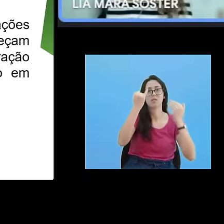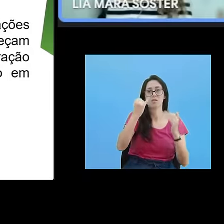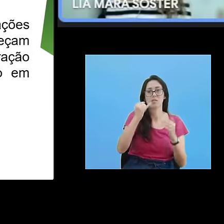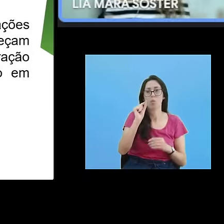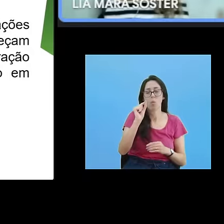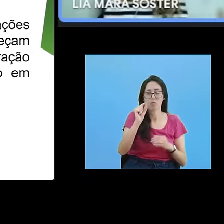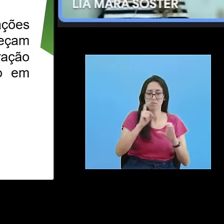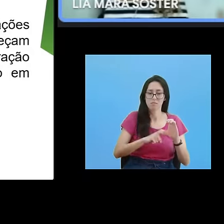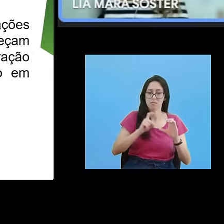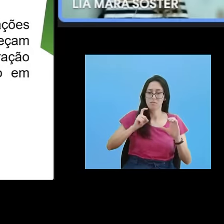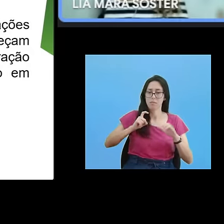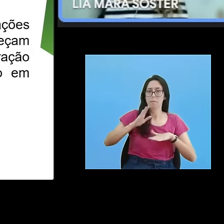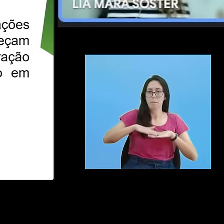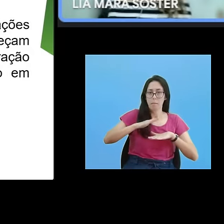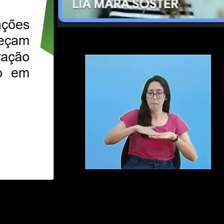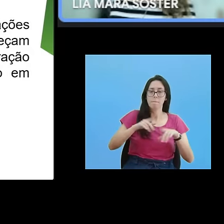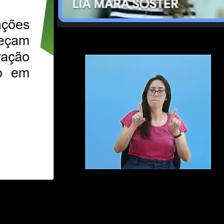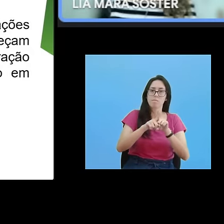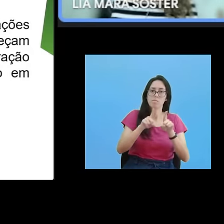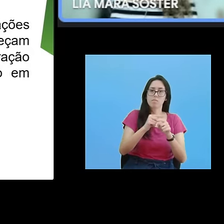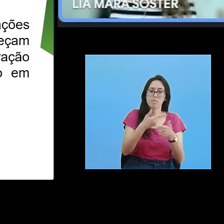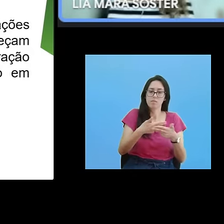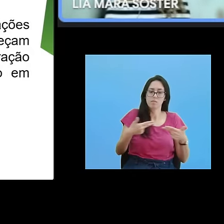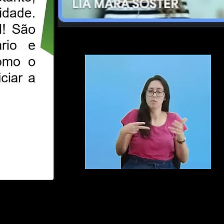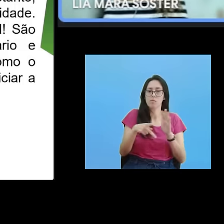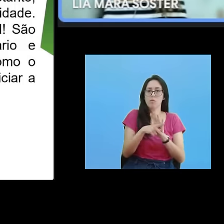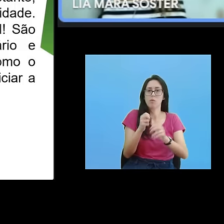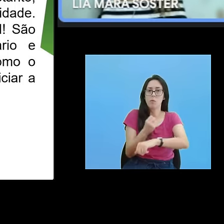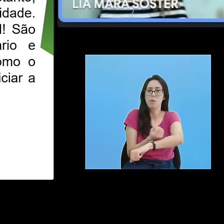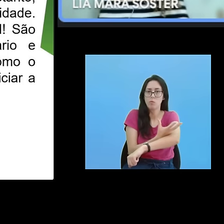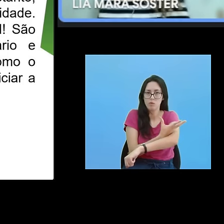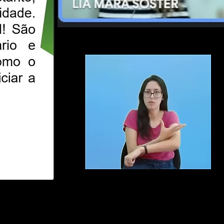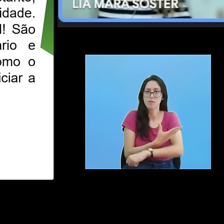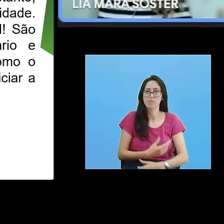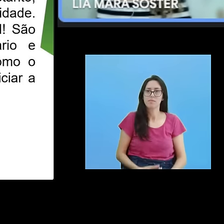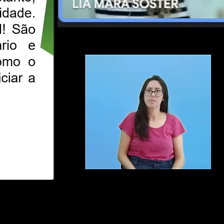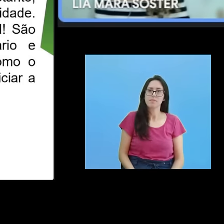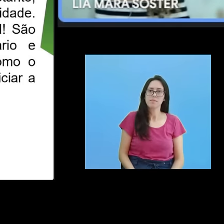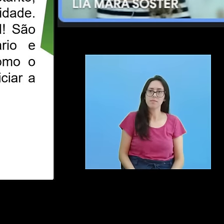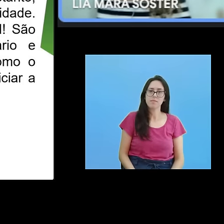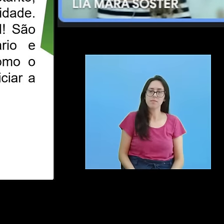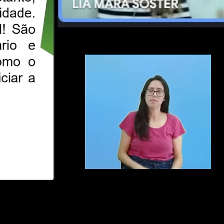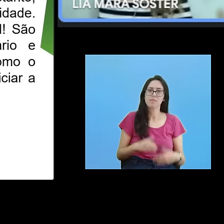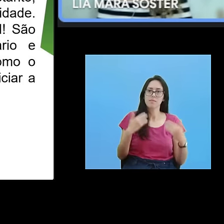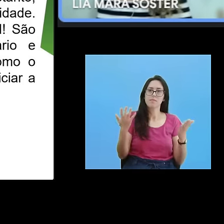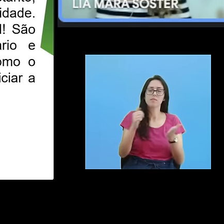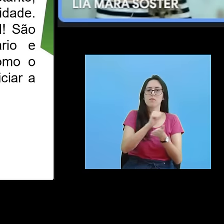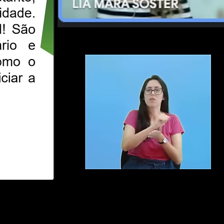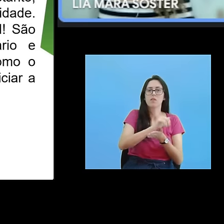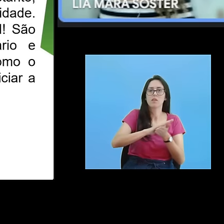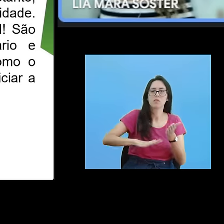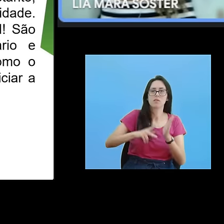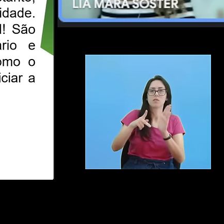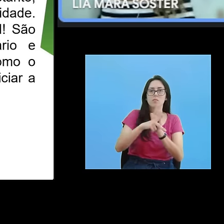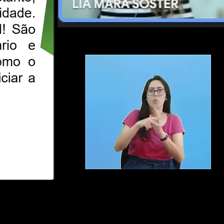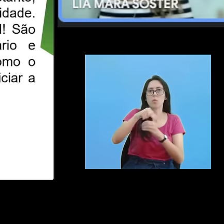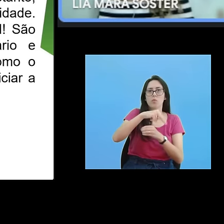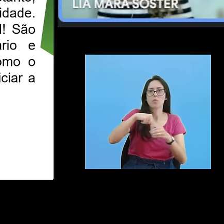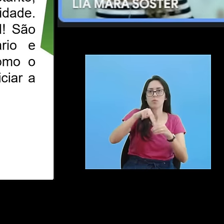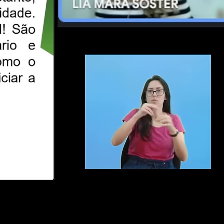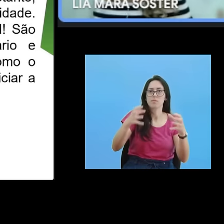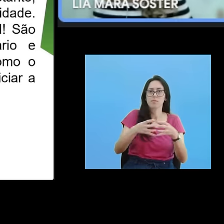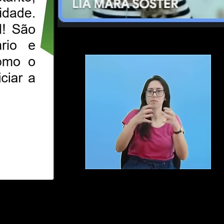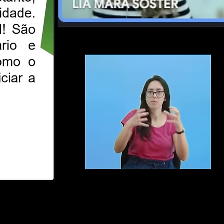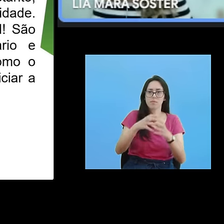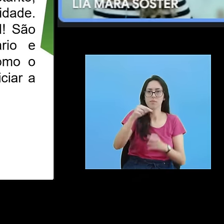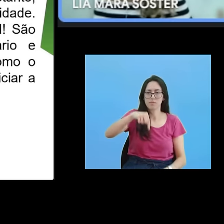da independência e também para as questões emocionais. Bom, então as atividades realizadas pelo núcleo de convivência